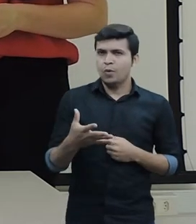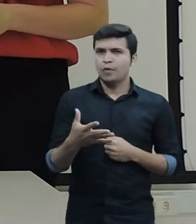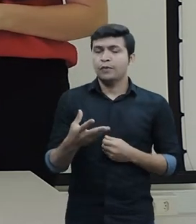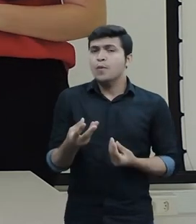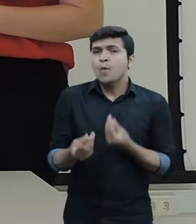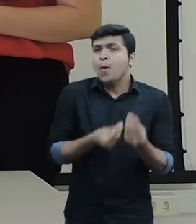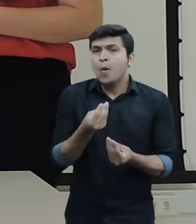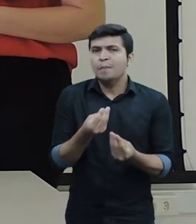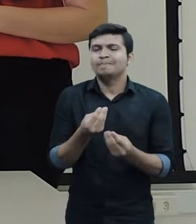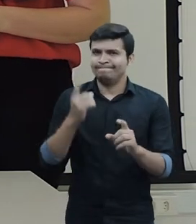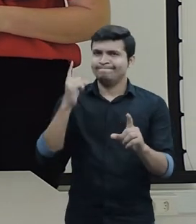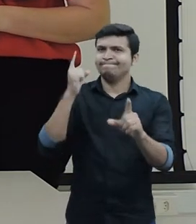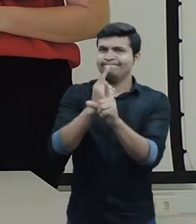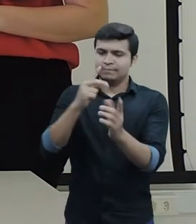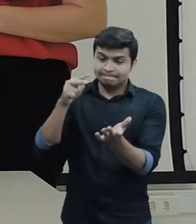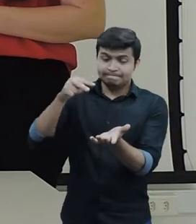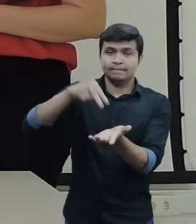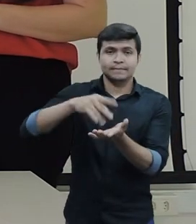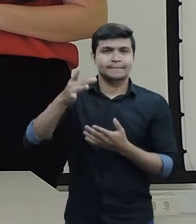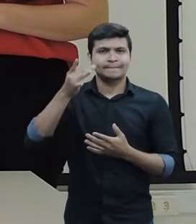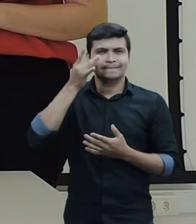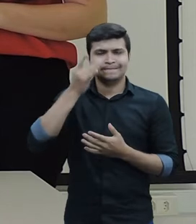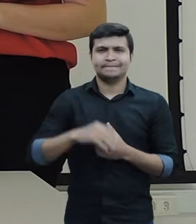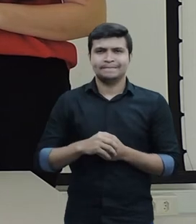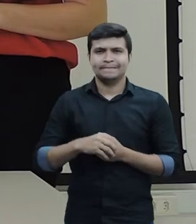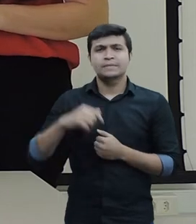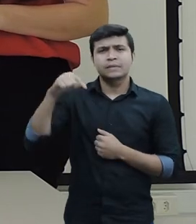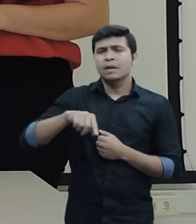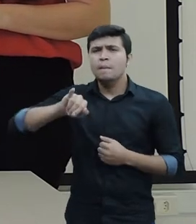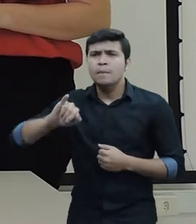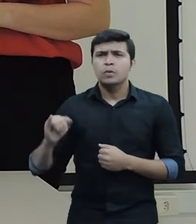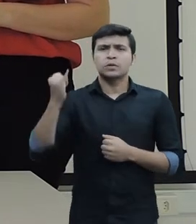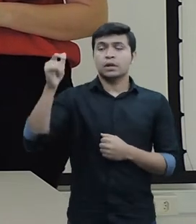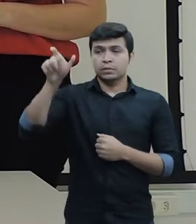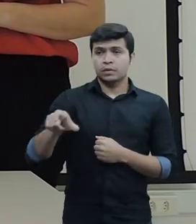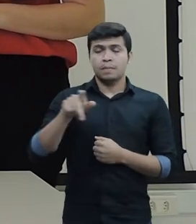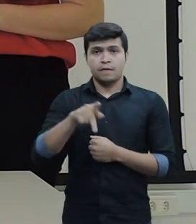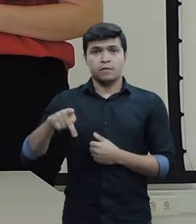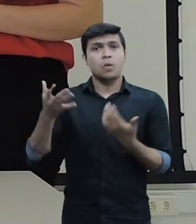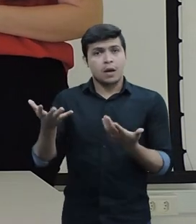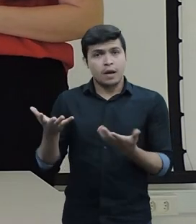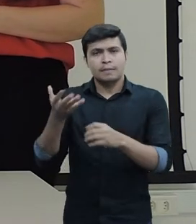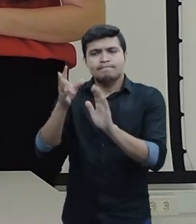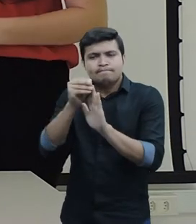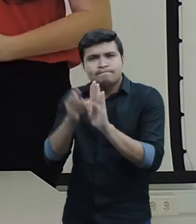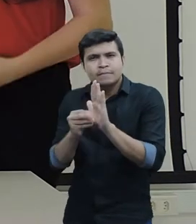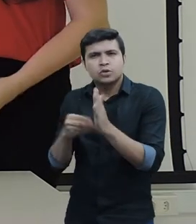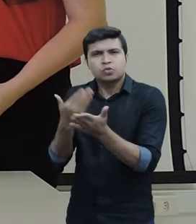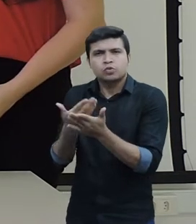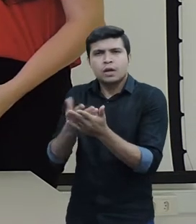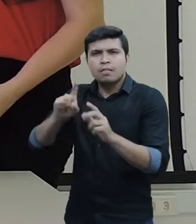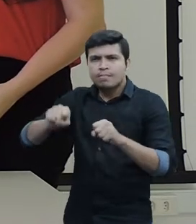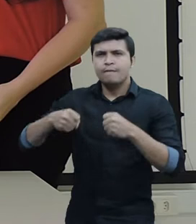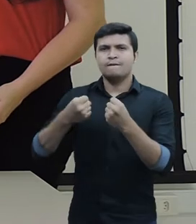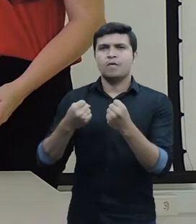presencial. O Lab 7 é uma ótima oportunidade para os professores que querem retomar os conteúdos abordados no Enem e utilizá-los em